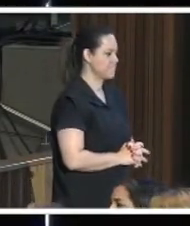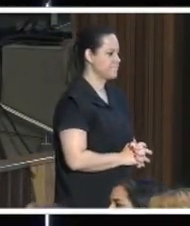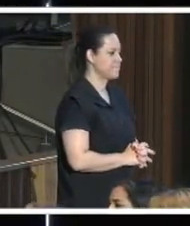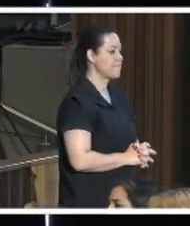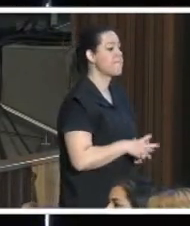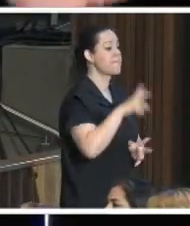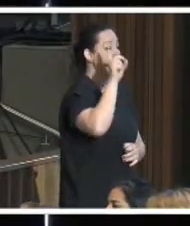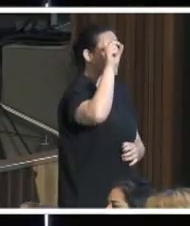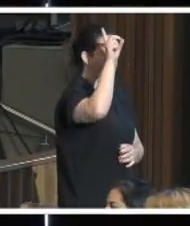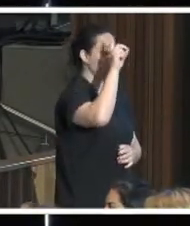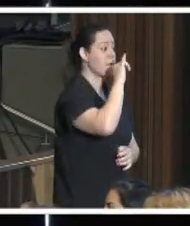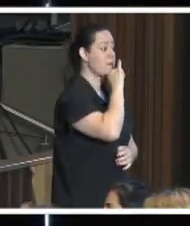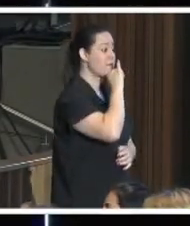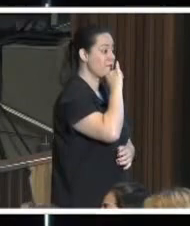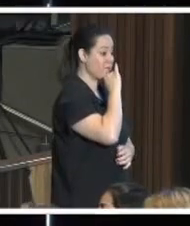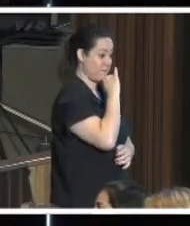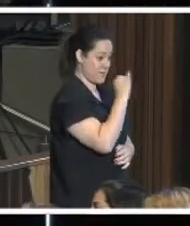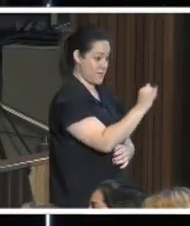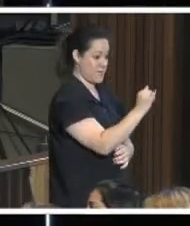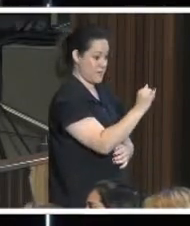Ele fala e a gente responde,